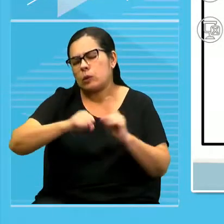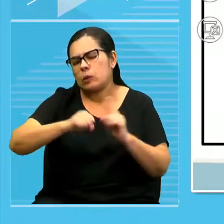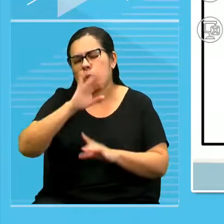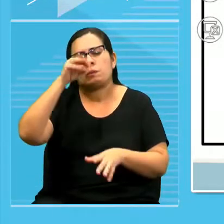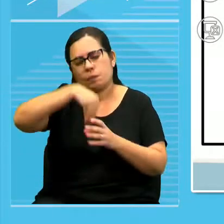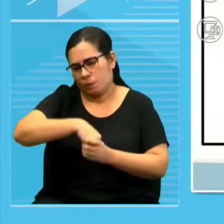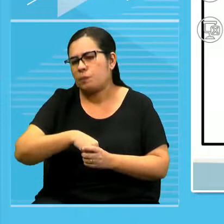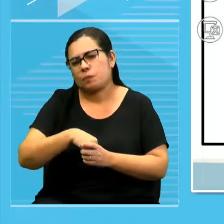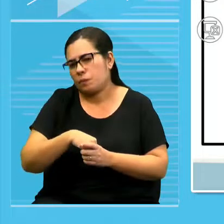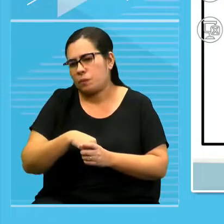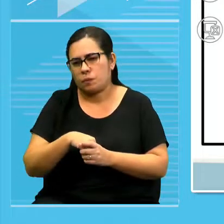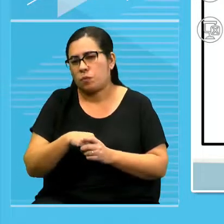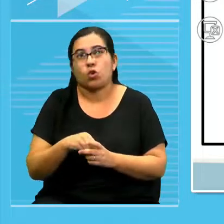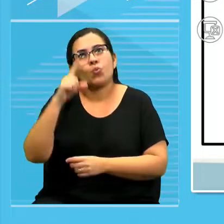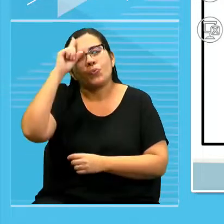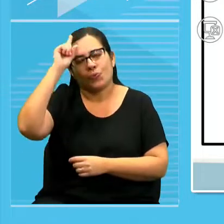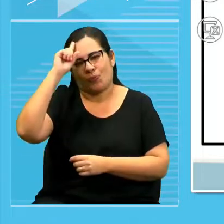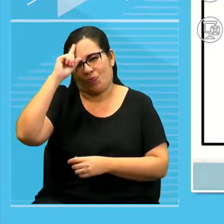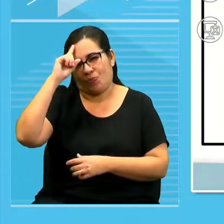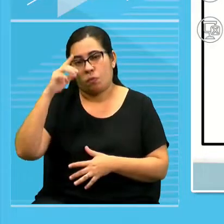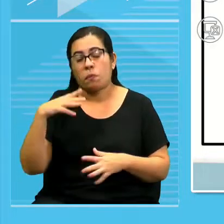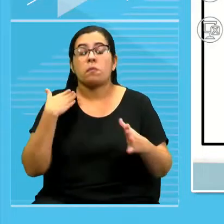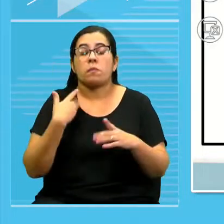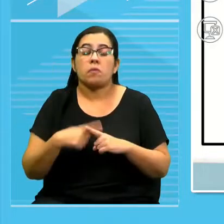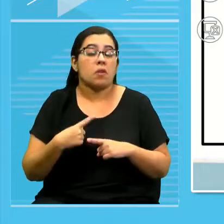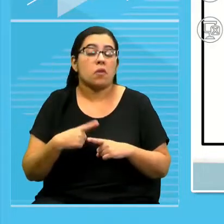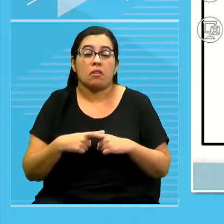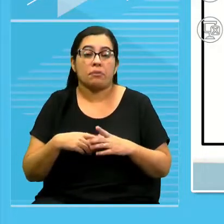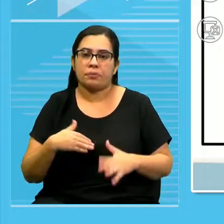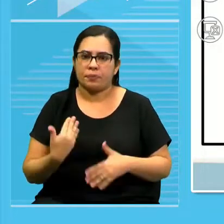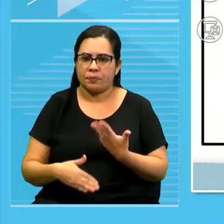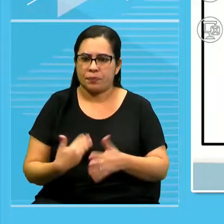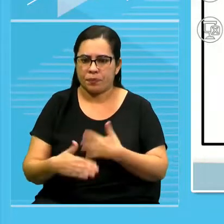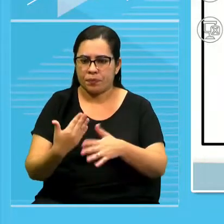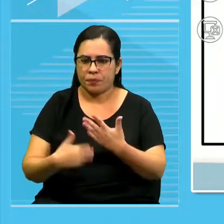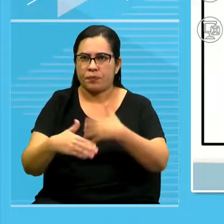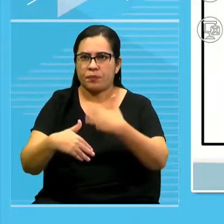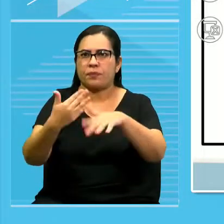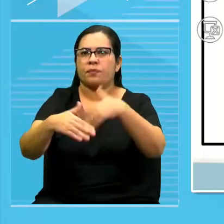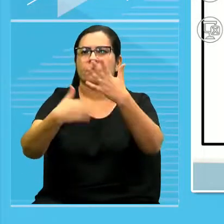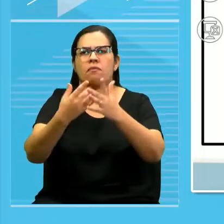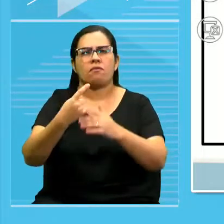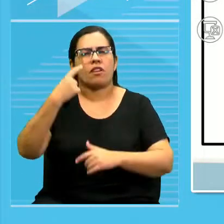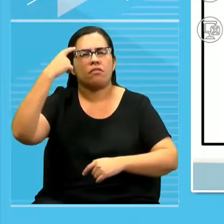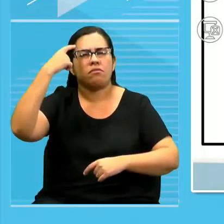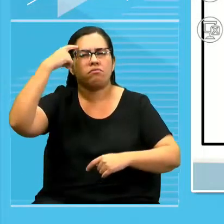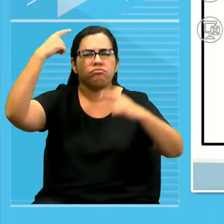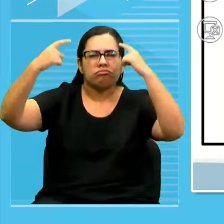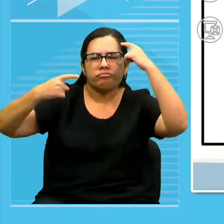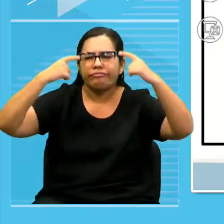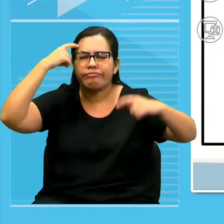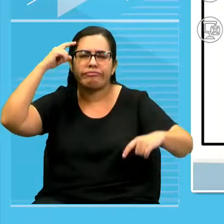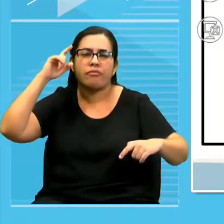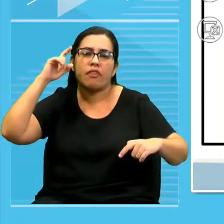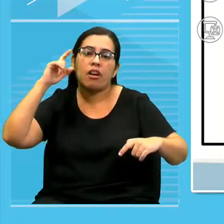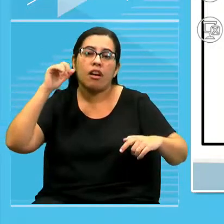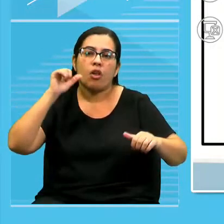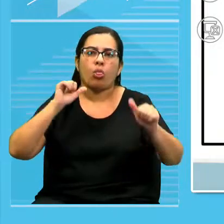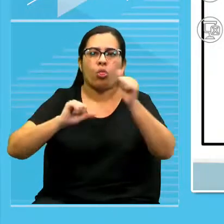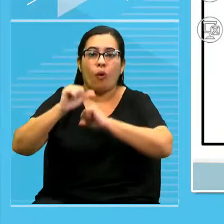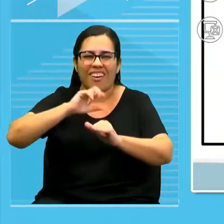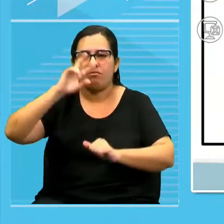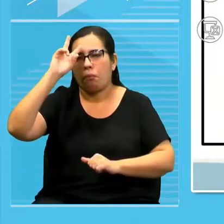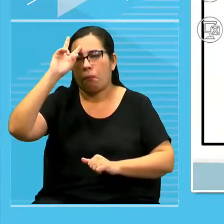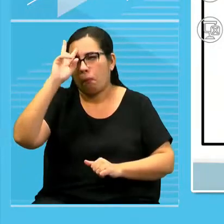cotidiano a medida que a gente vai se desenvolvendo as nossas opiniões elas também vão mudando então eu quero por